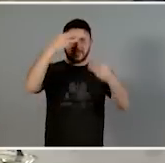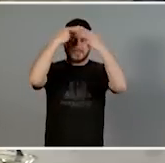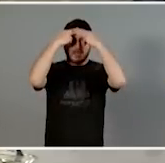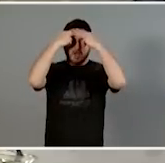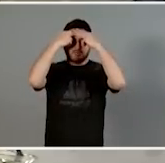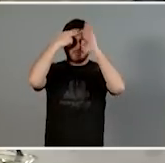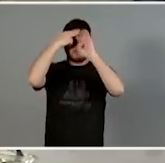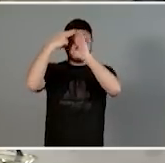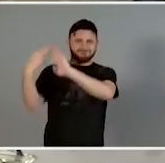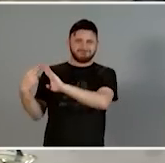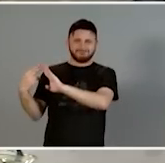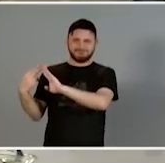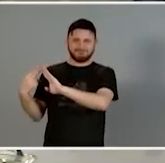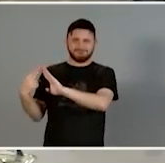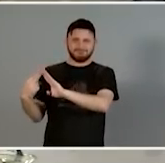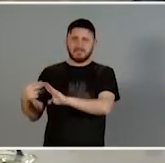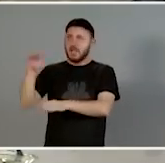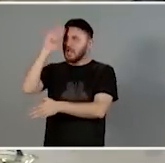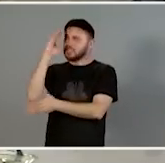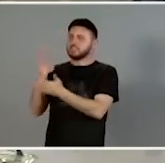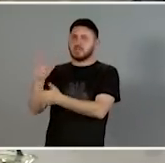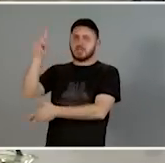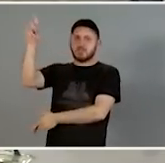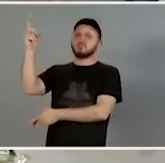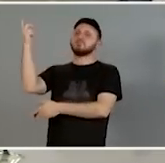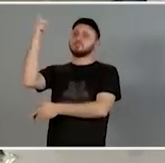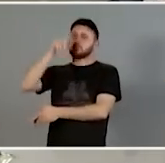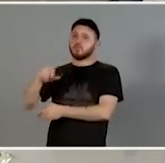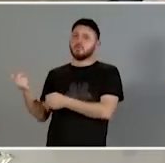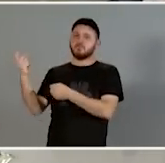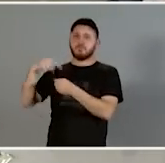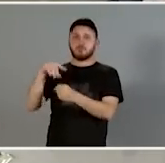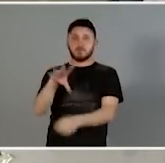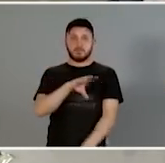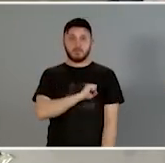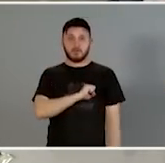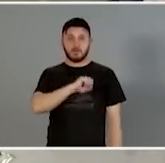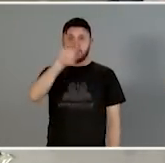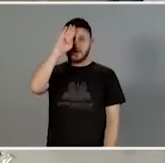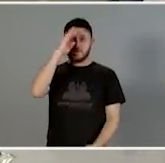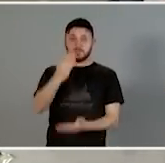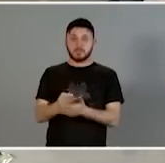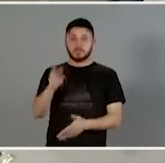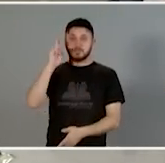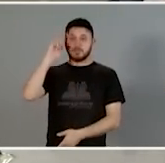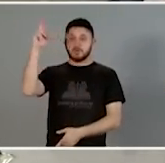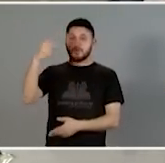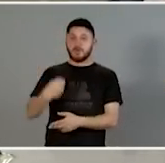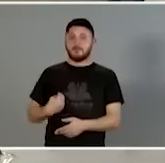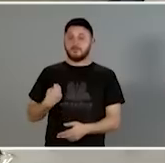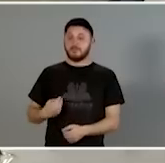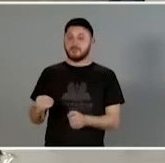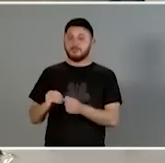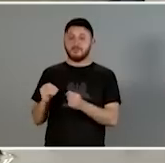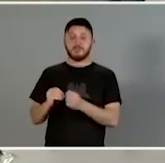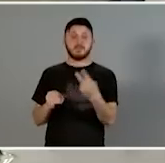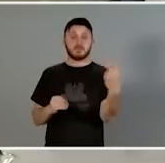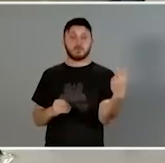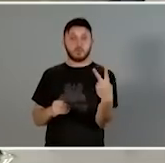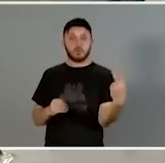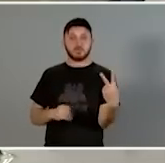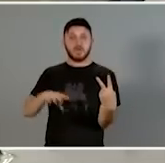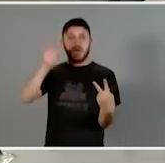acreditar no Senhor e voltar a amar. Acreditar que a vida é feita a dois. Acreditar